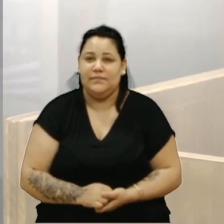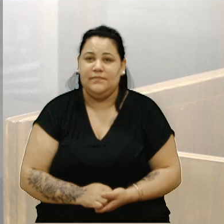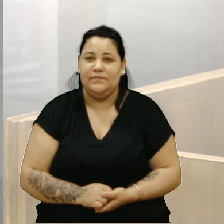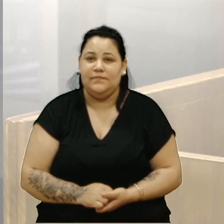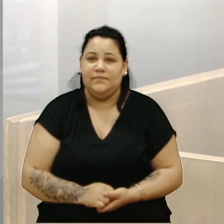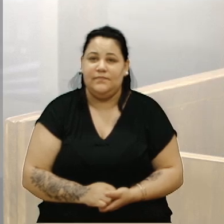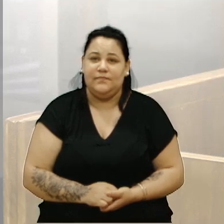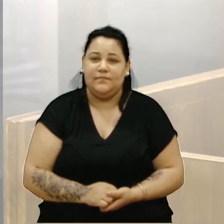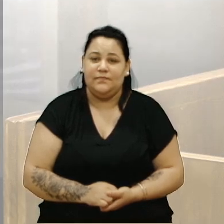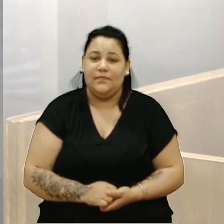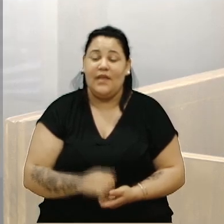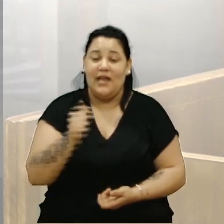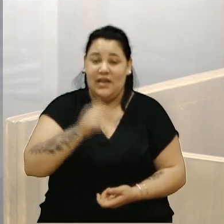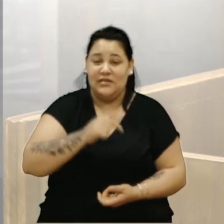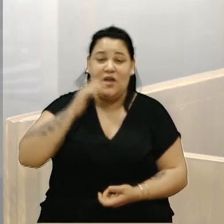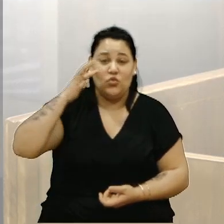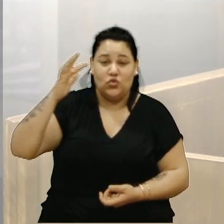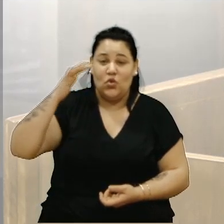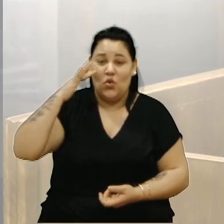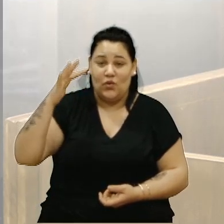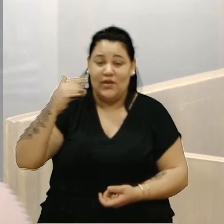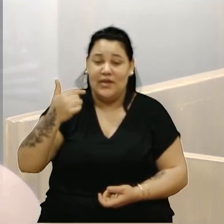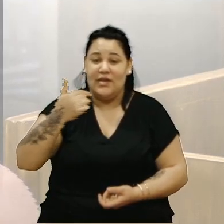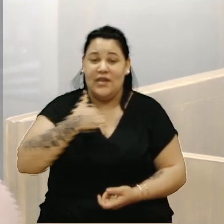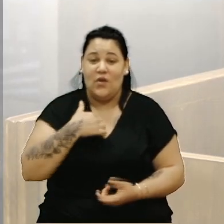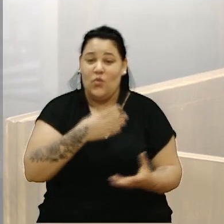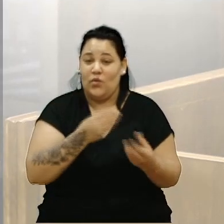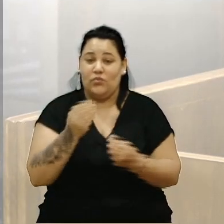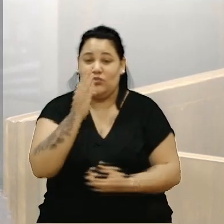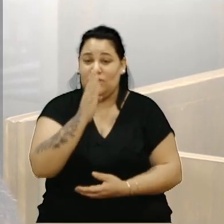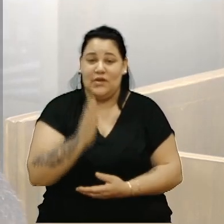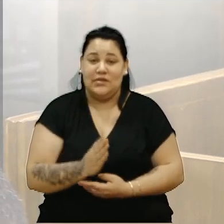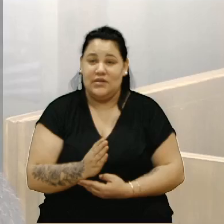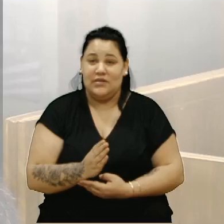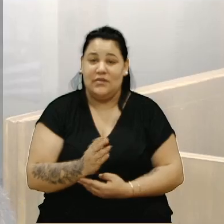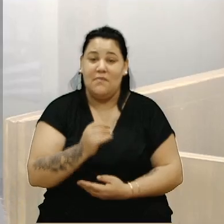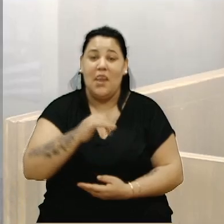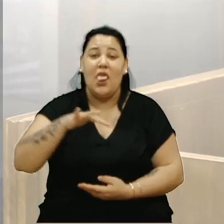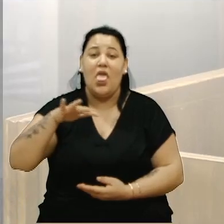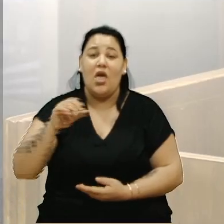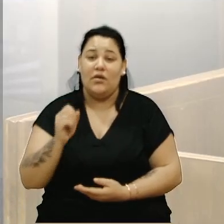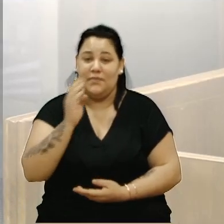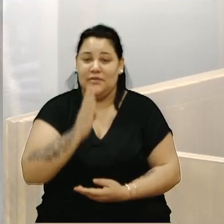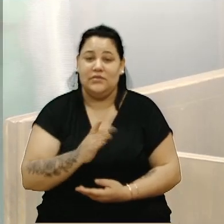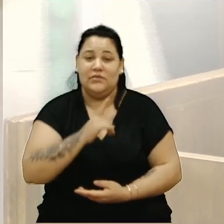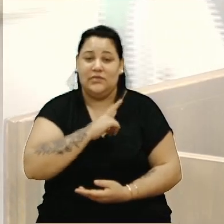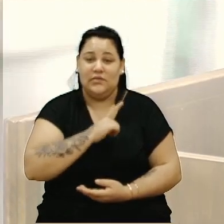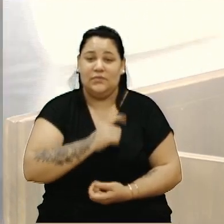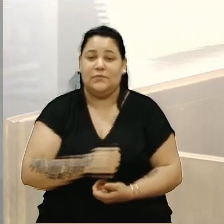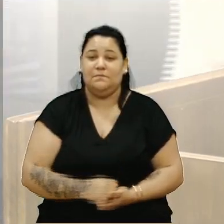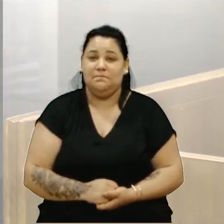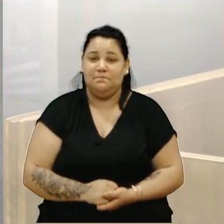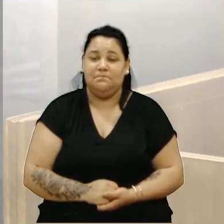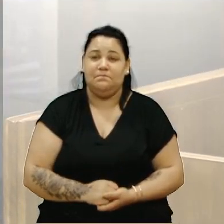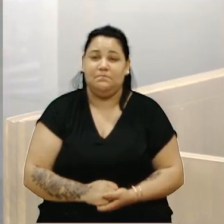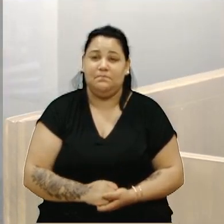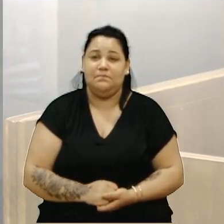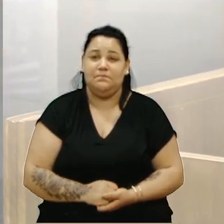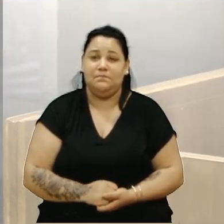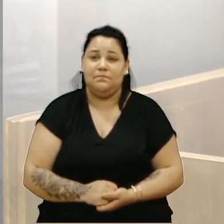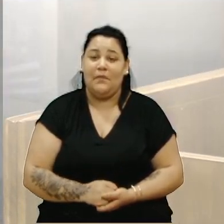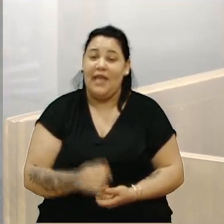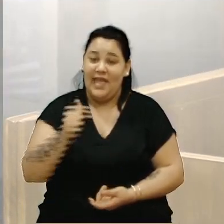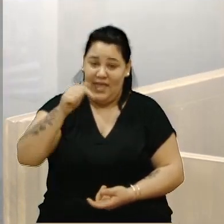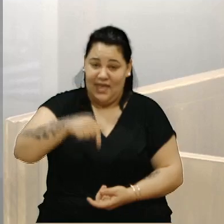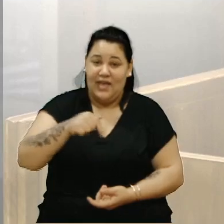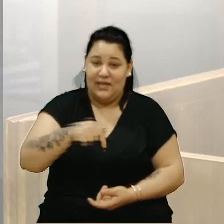Esse é o sonho que eu e milhares de brasileiros, ou milhões de brasileiros, temos. E aqui, senhoras